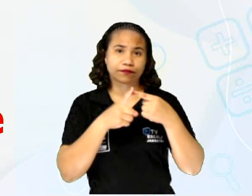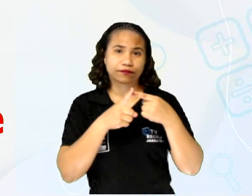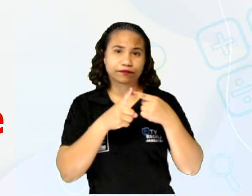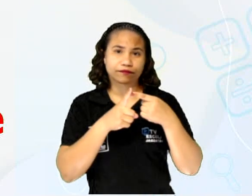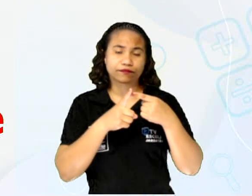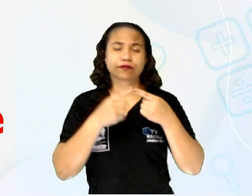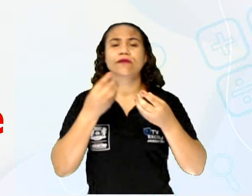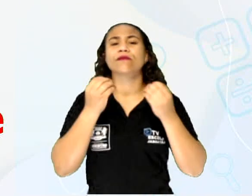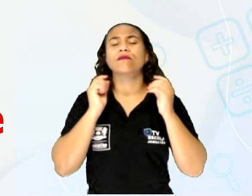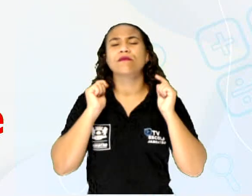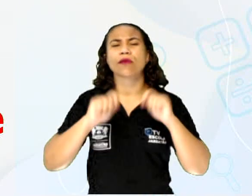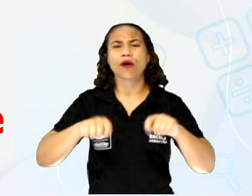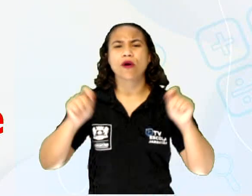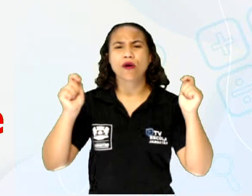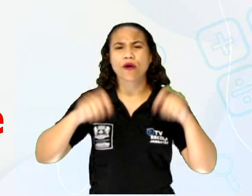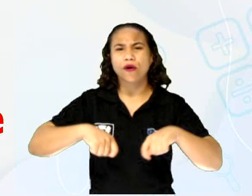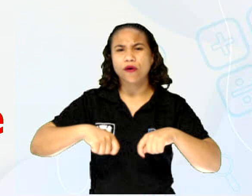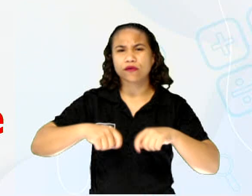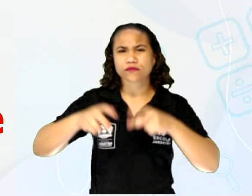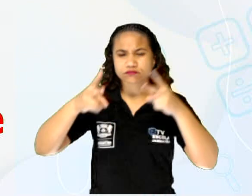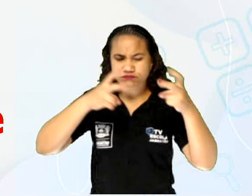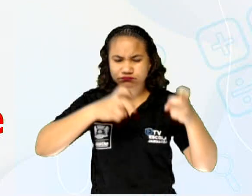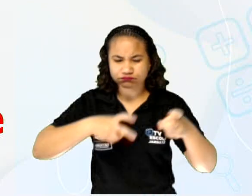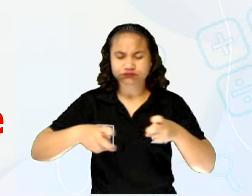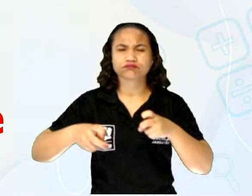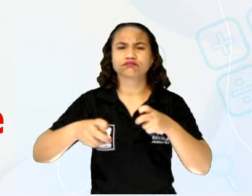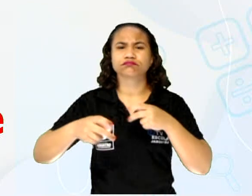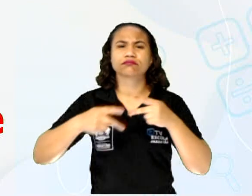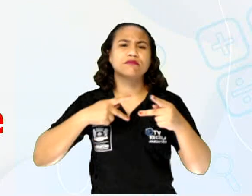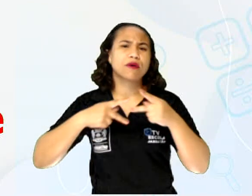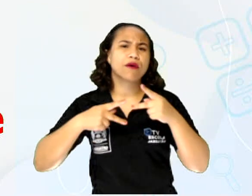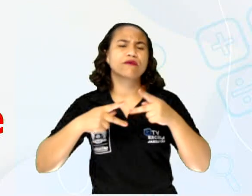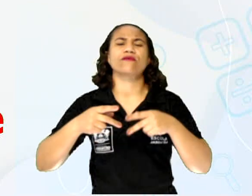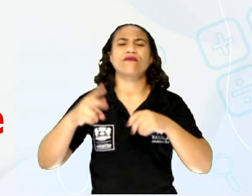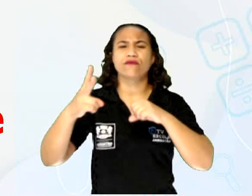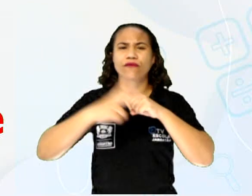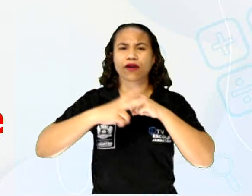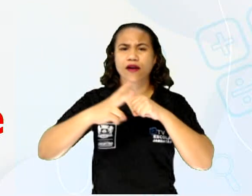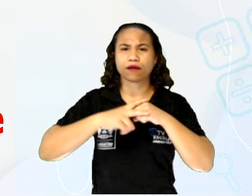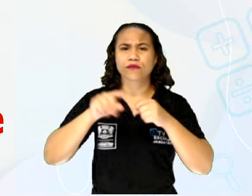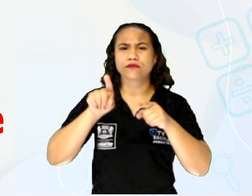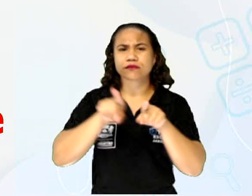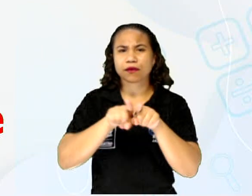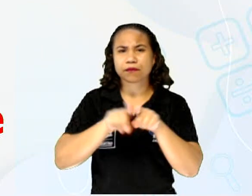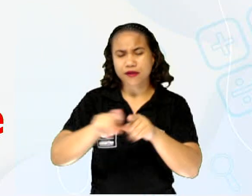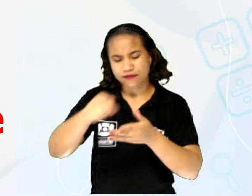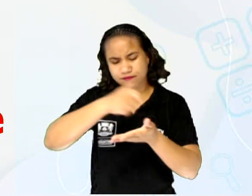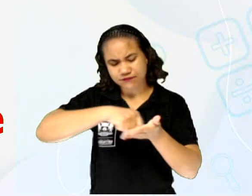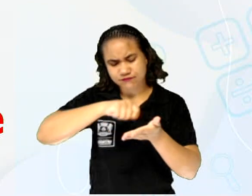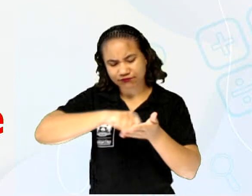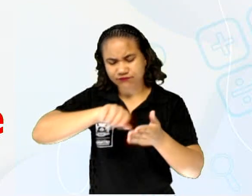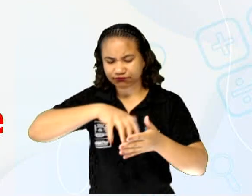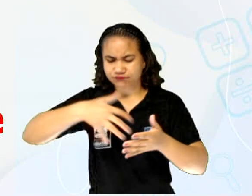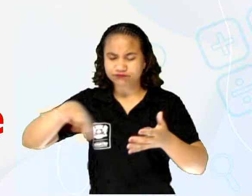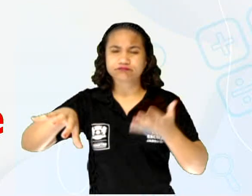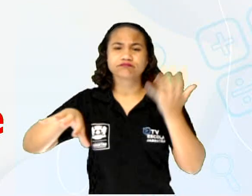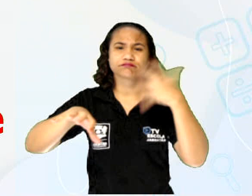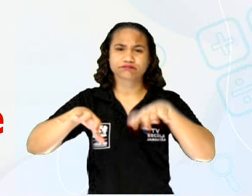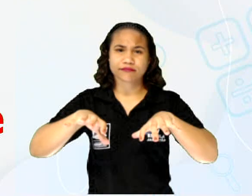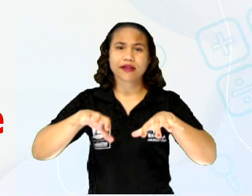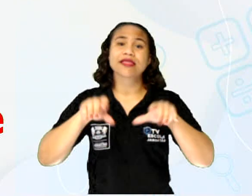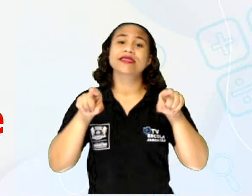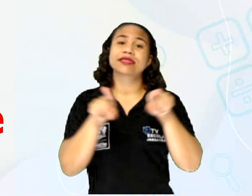cheia, onde a gente pode ver os pronomes e o verbo todo lá escrito, duas palavras separadas. E também a gente